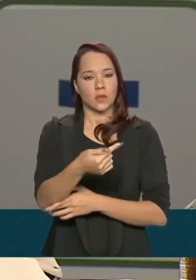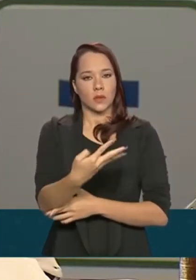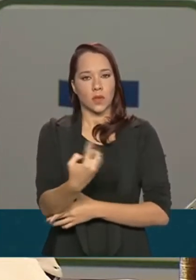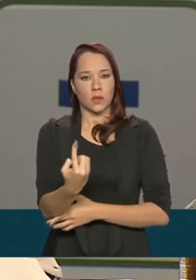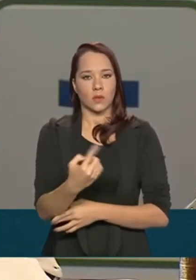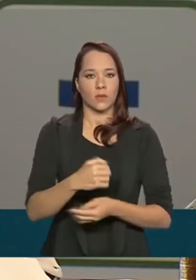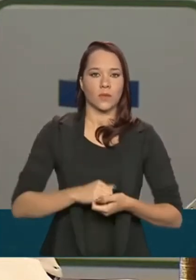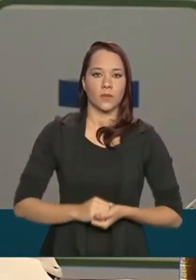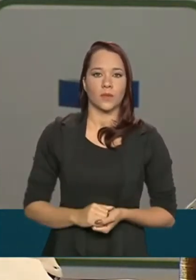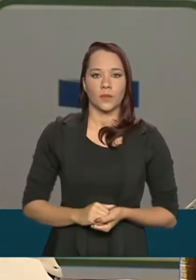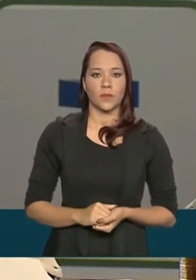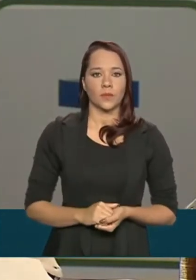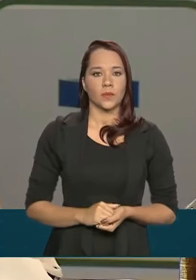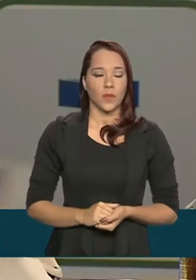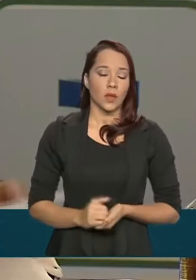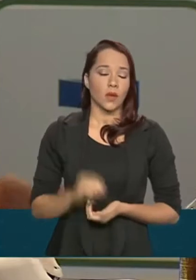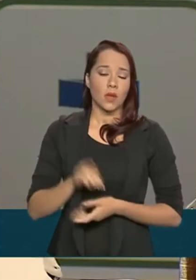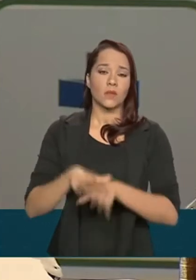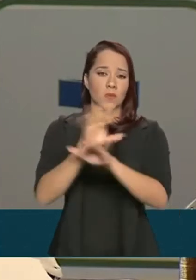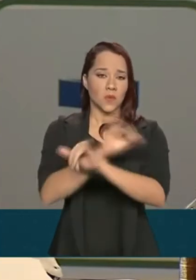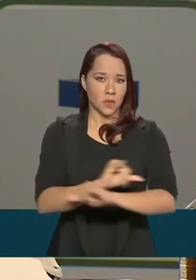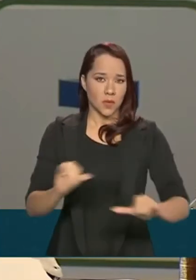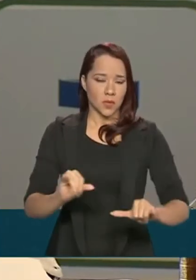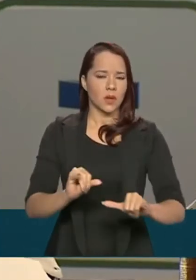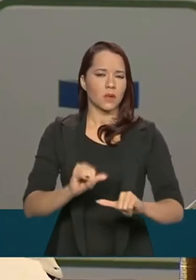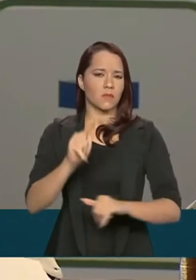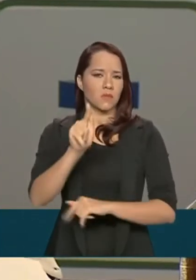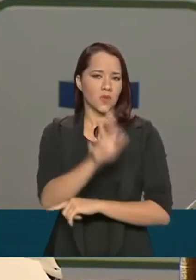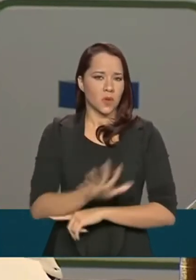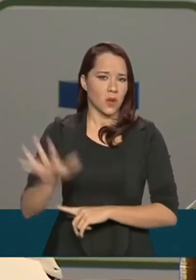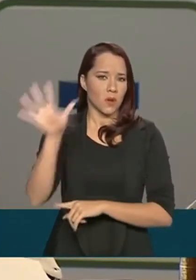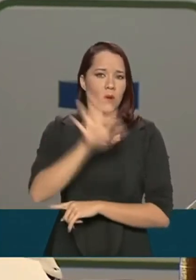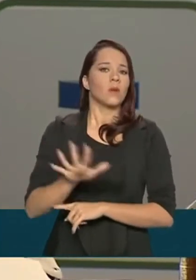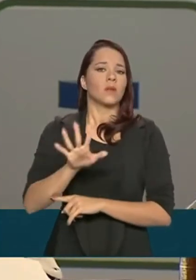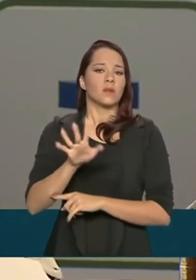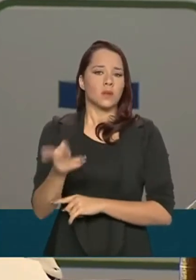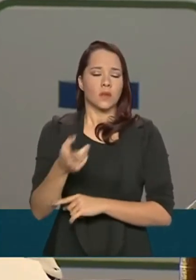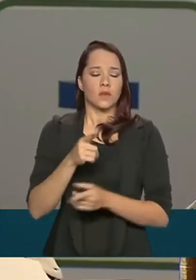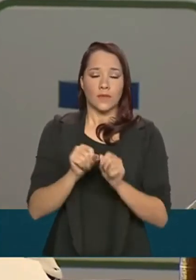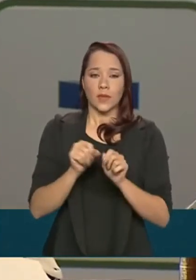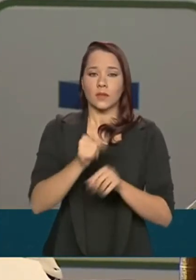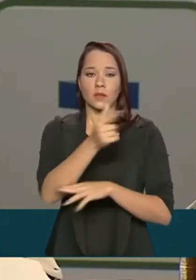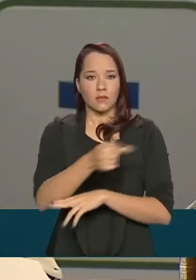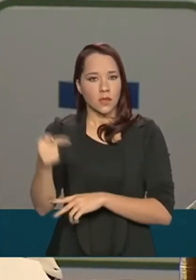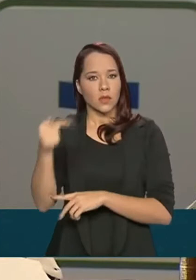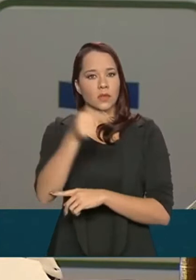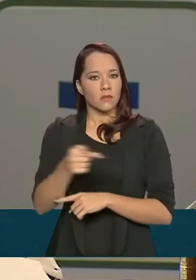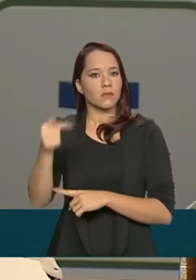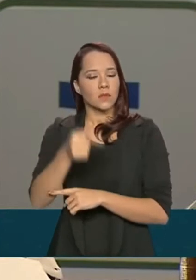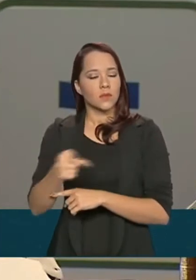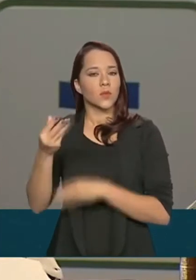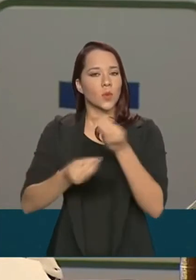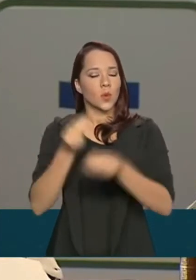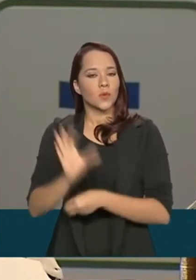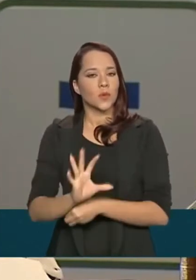66.741. Então, esses são os dados, né, mais gerais que nós trazemos a cada semana da